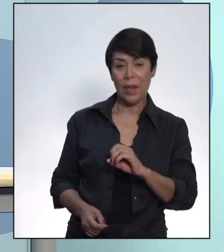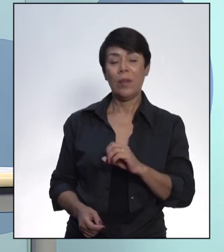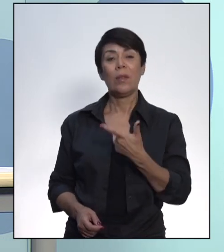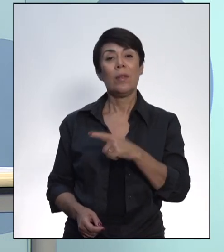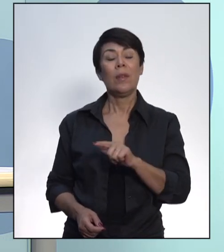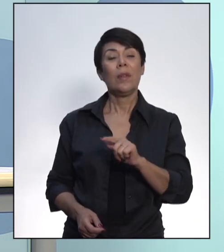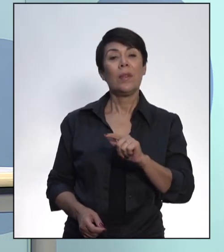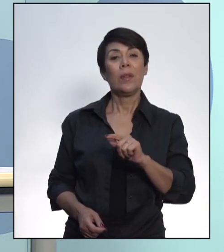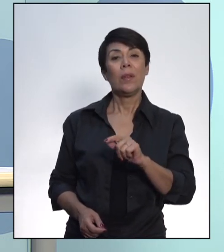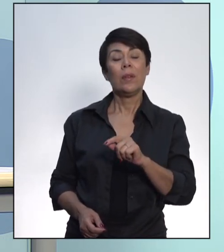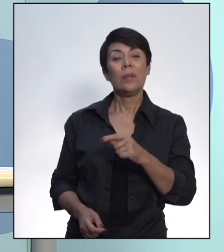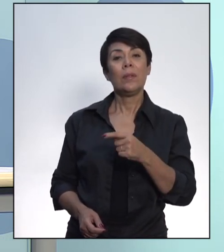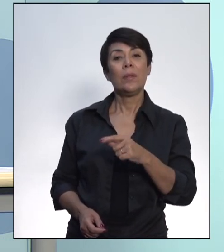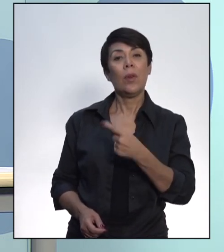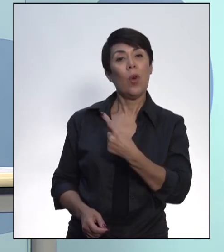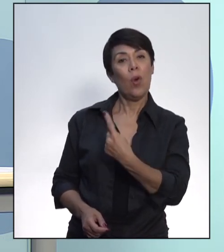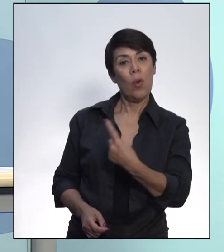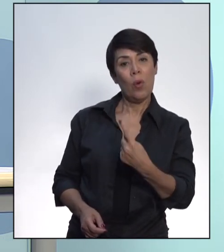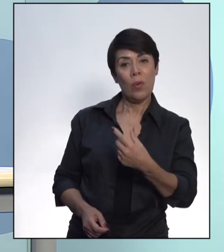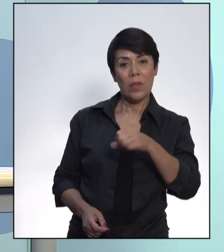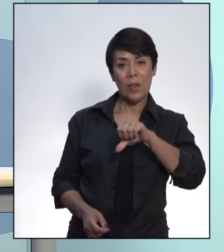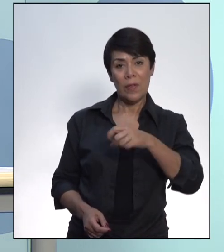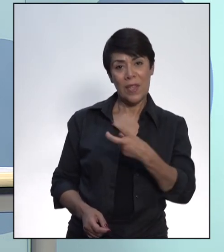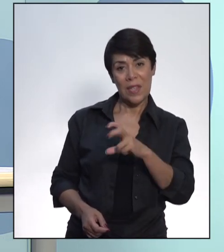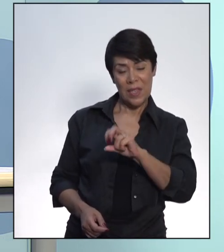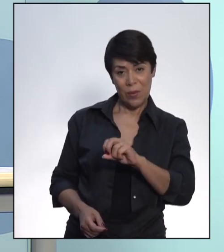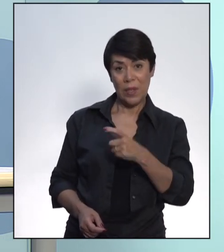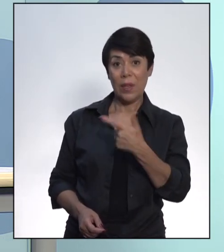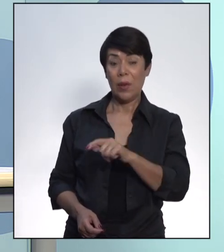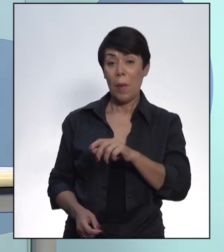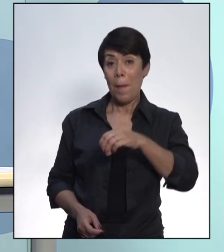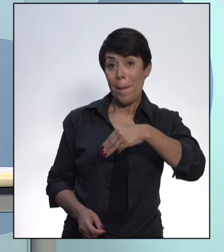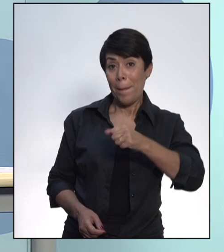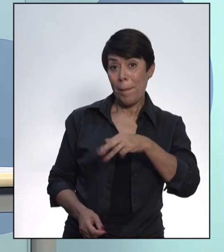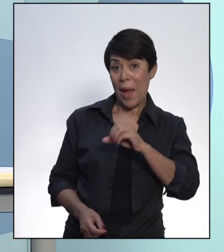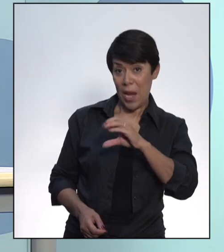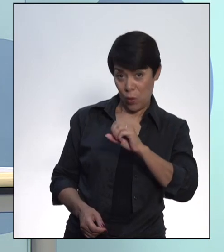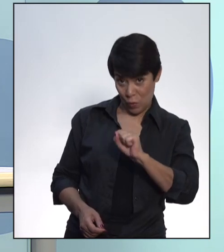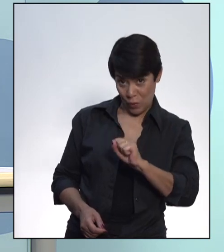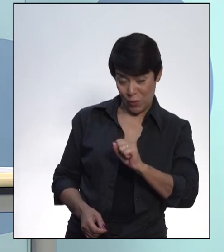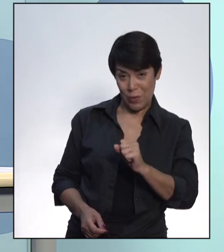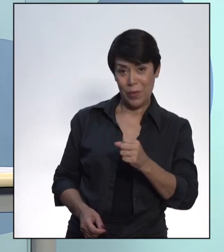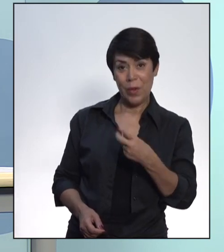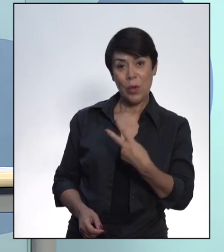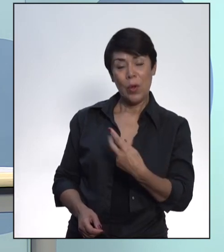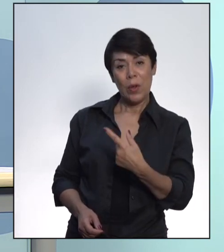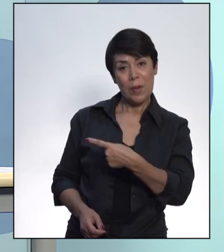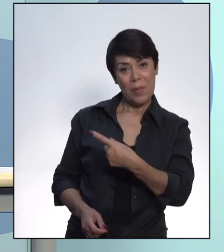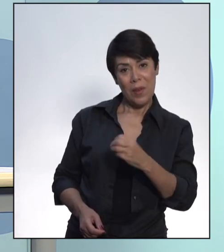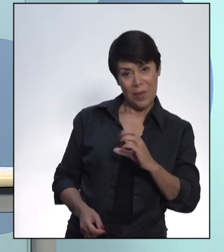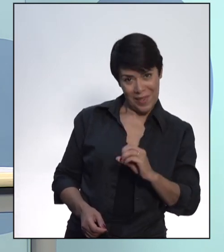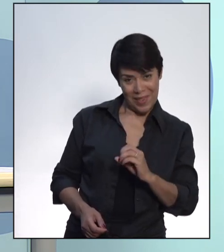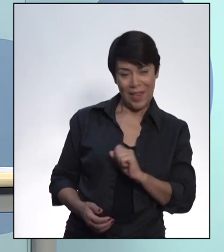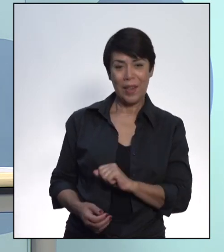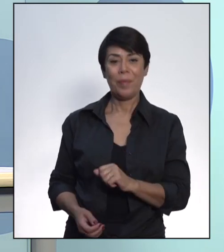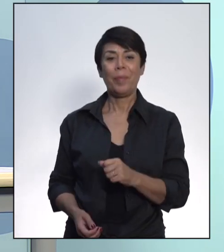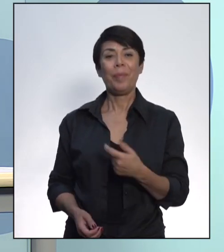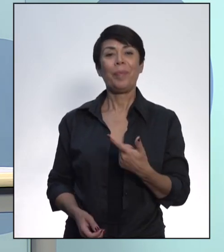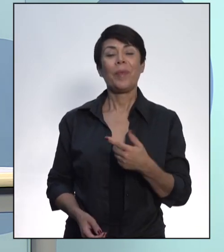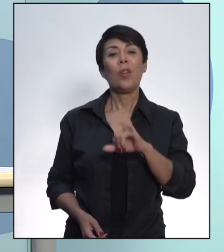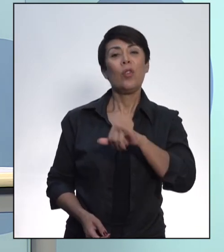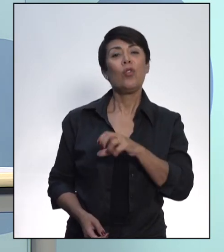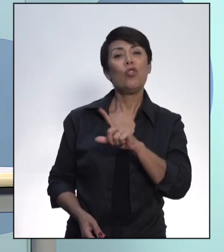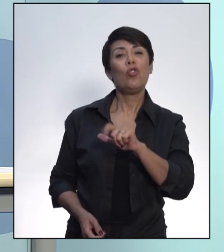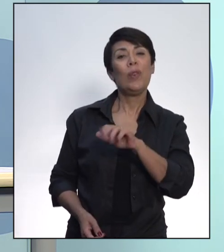9.650. Marcos Vinícius, 2.100. Júlia, aqui, ó, 10.100.